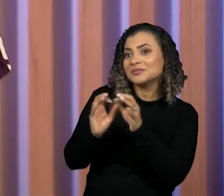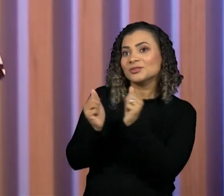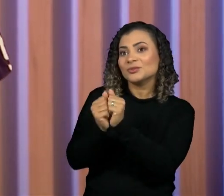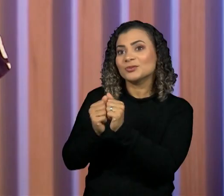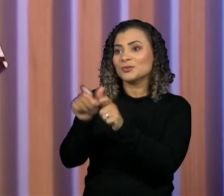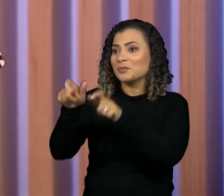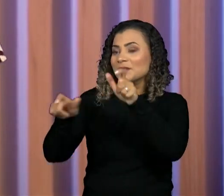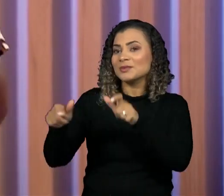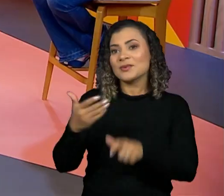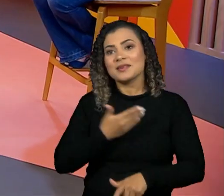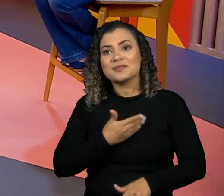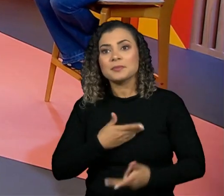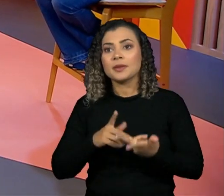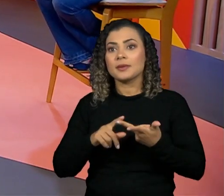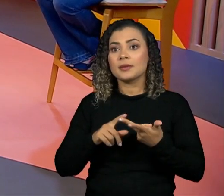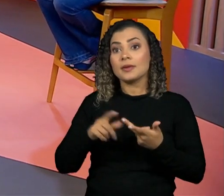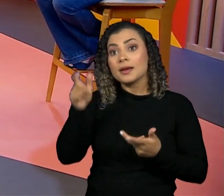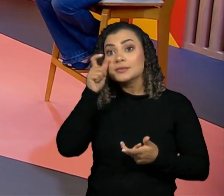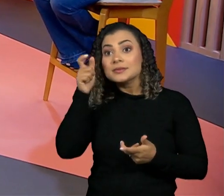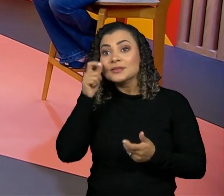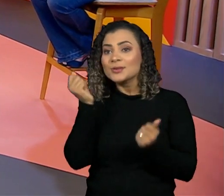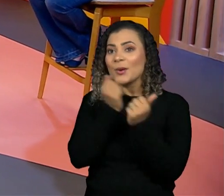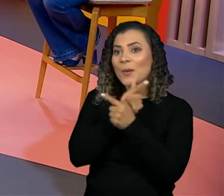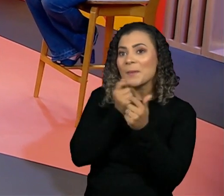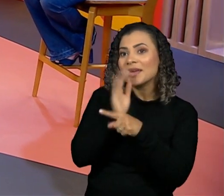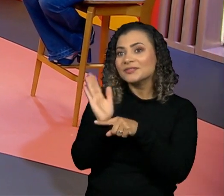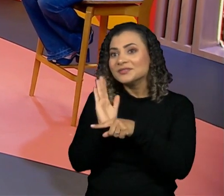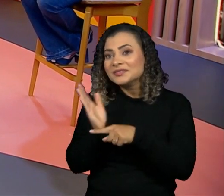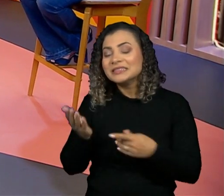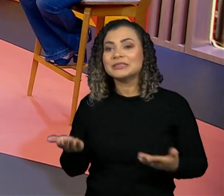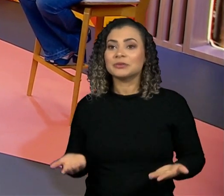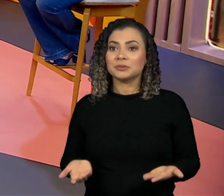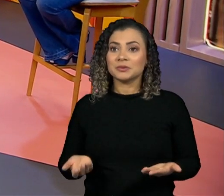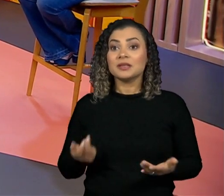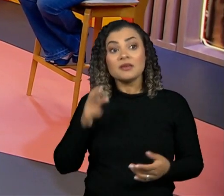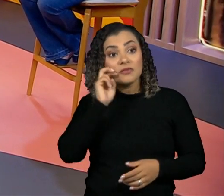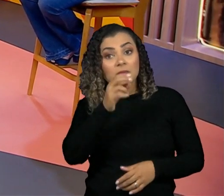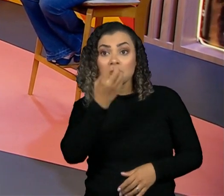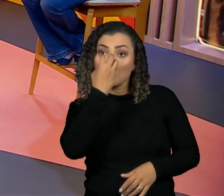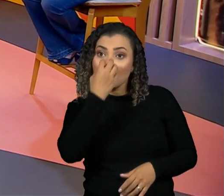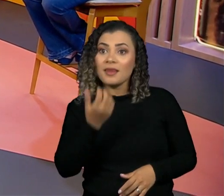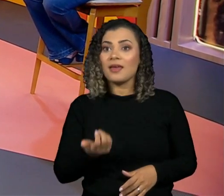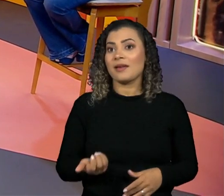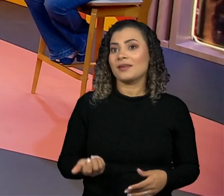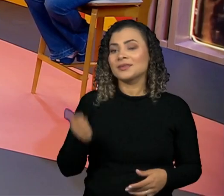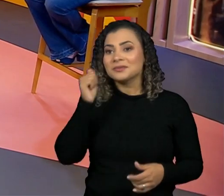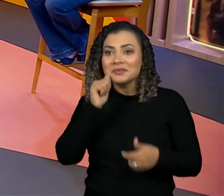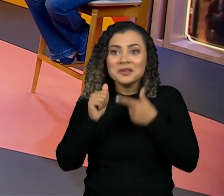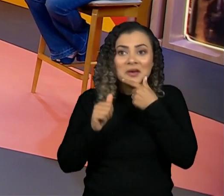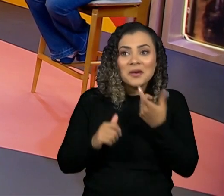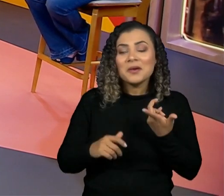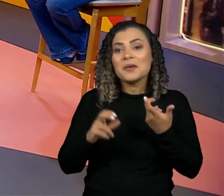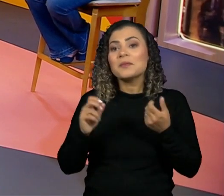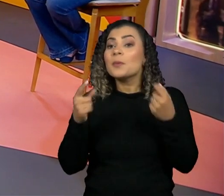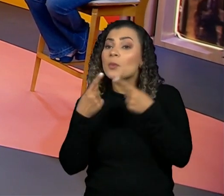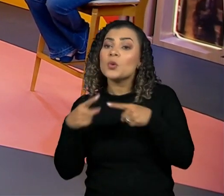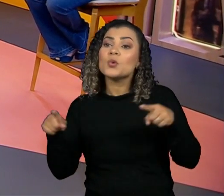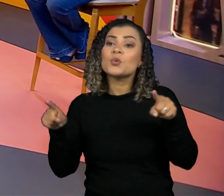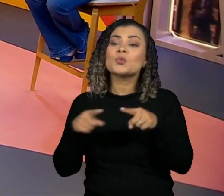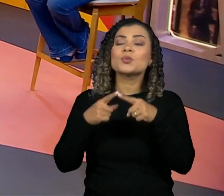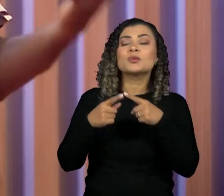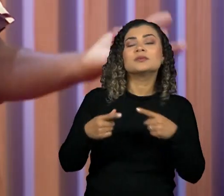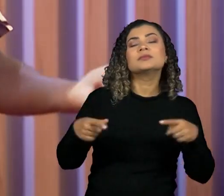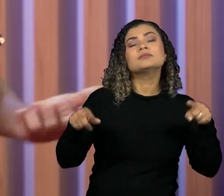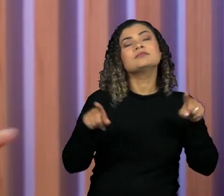assistir uma comédia, ver palhaços e palhaças, ouvir música, coisas que me colocam